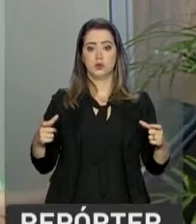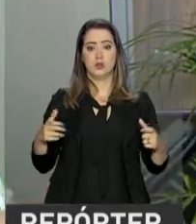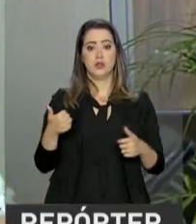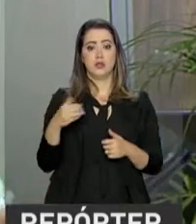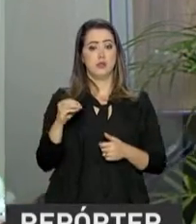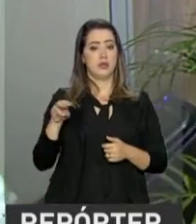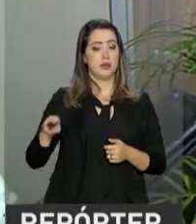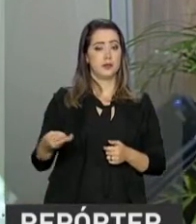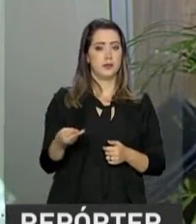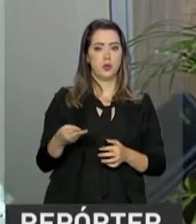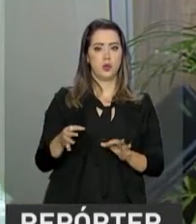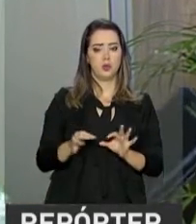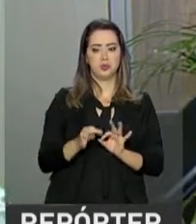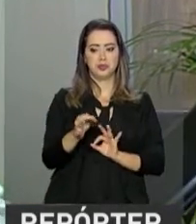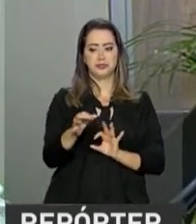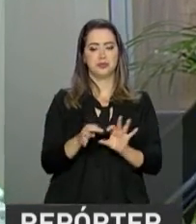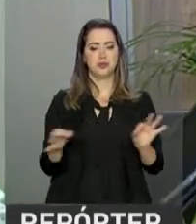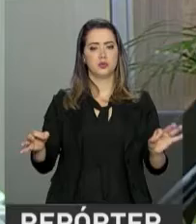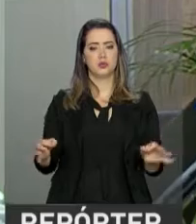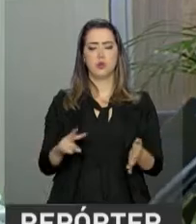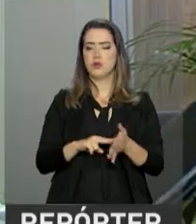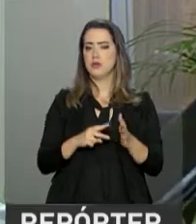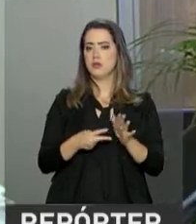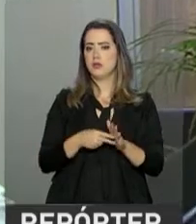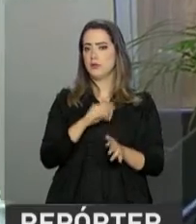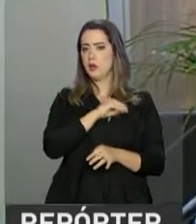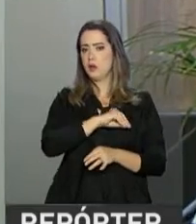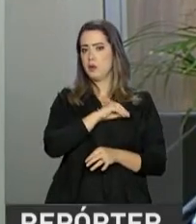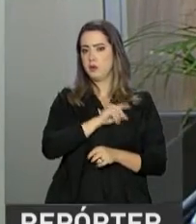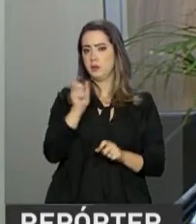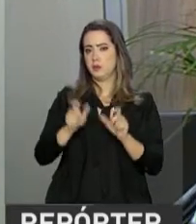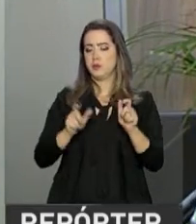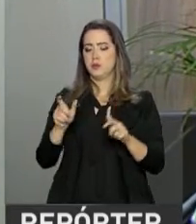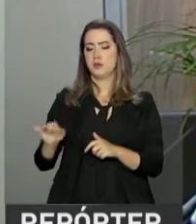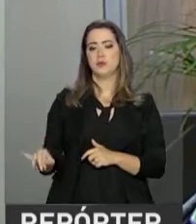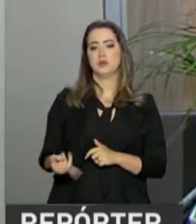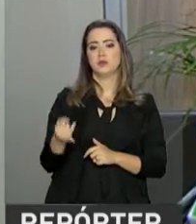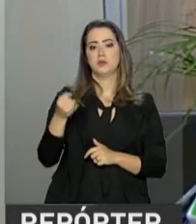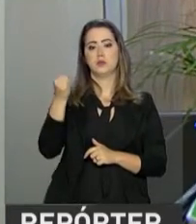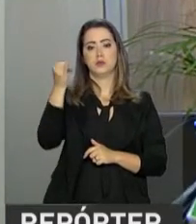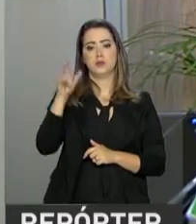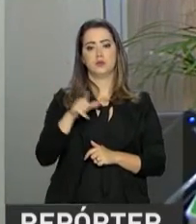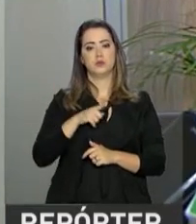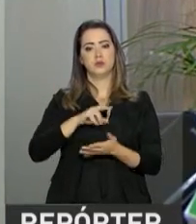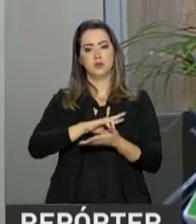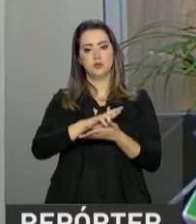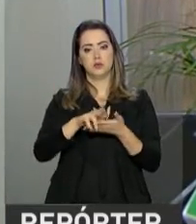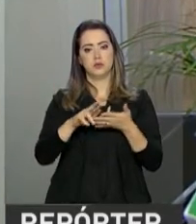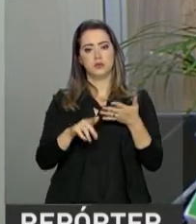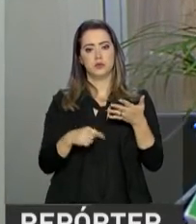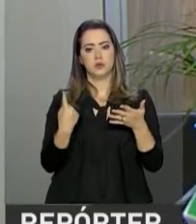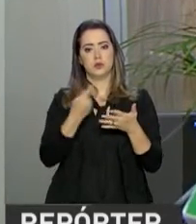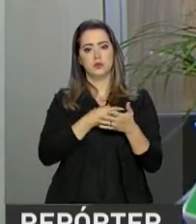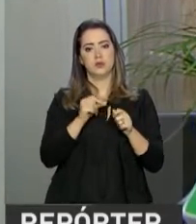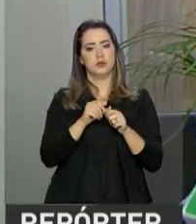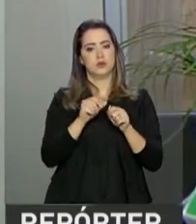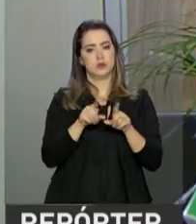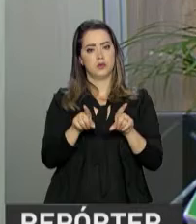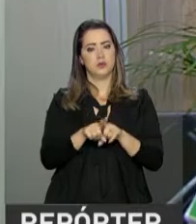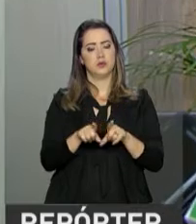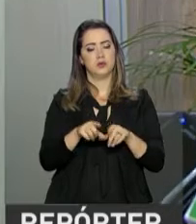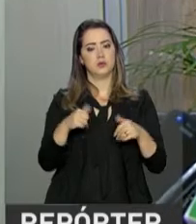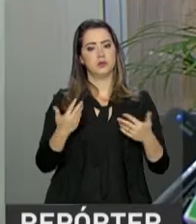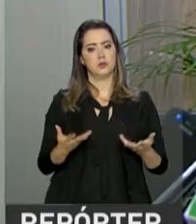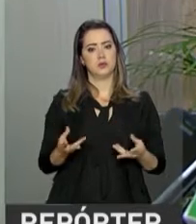hectares semeados isso é renda para o produtor é uma oportunidade de a gente ter uma diversificação daquilo que nós fizemos também e